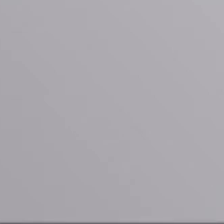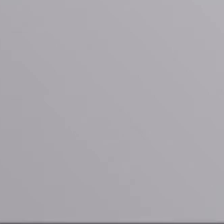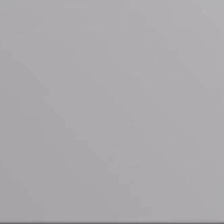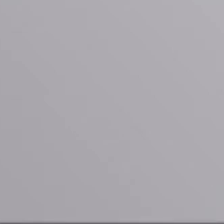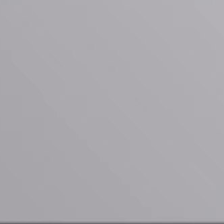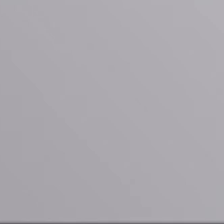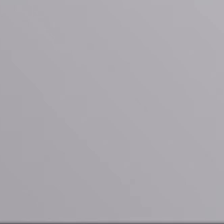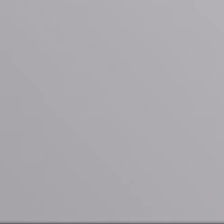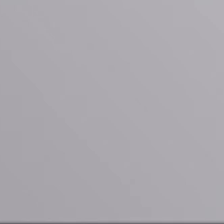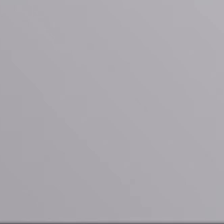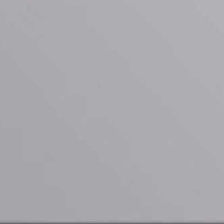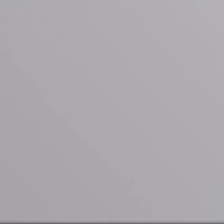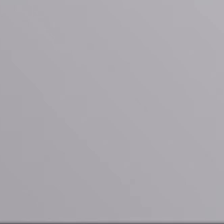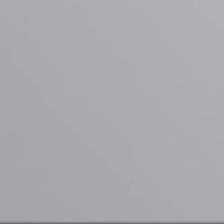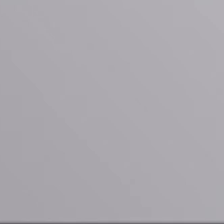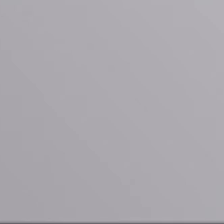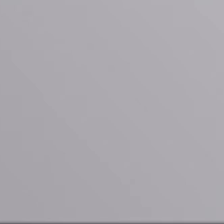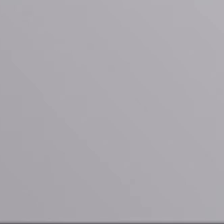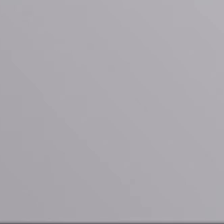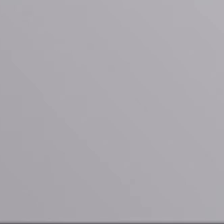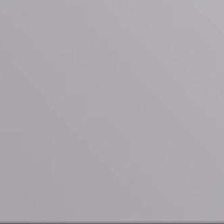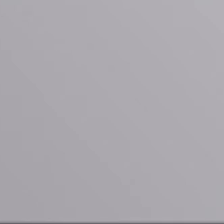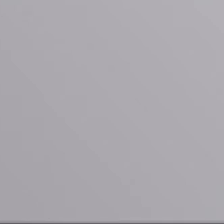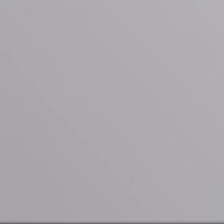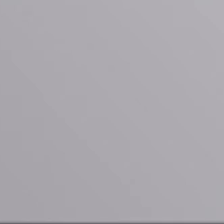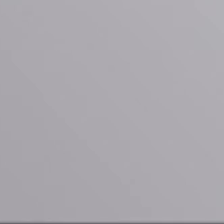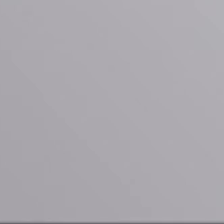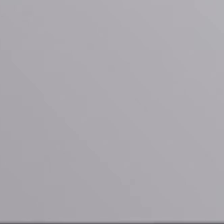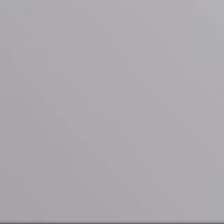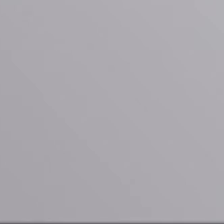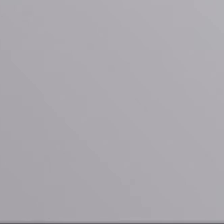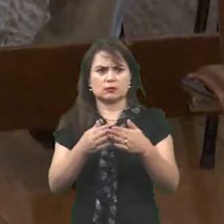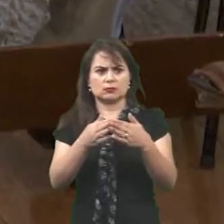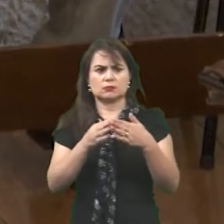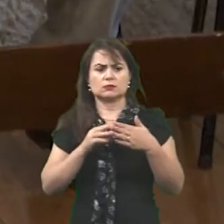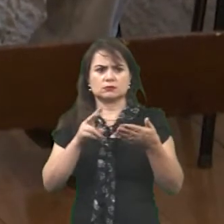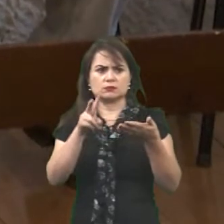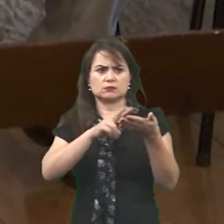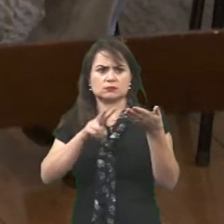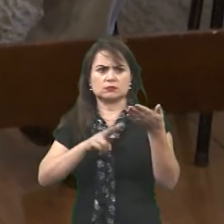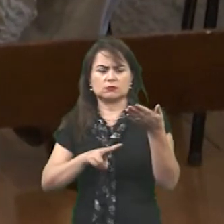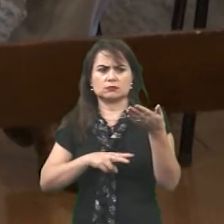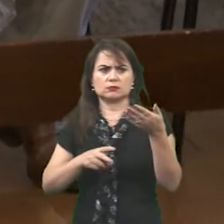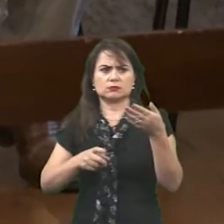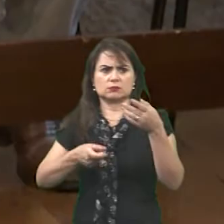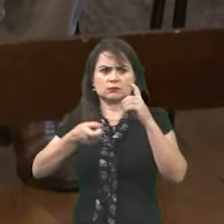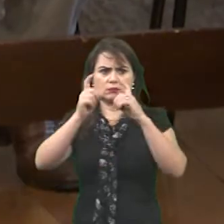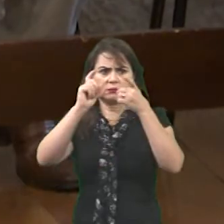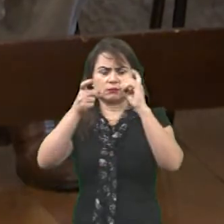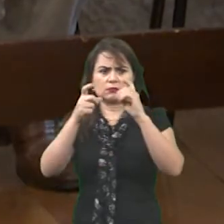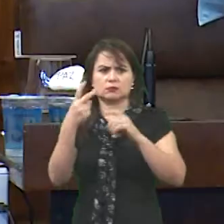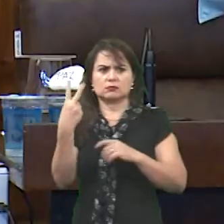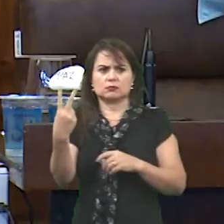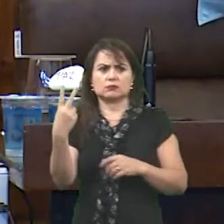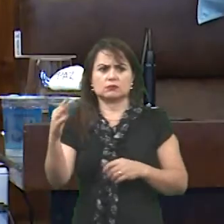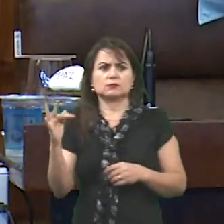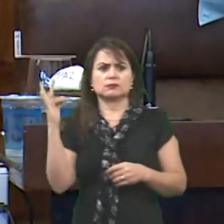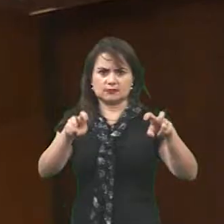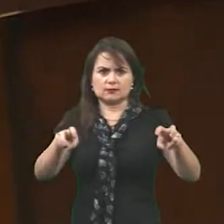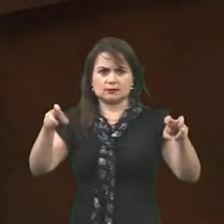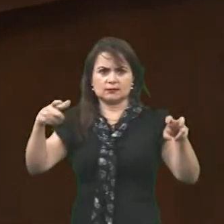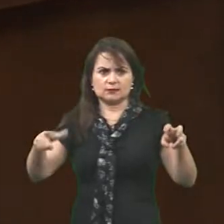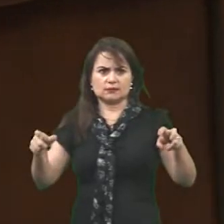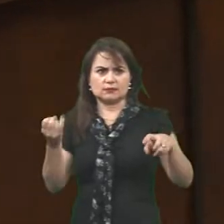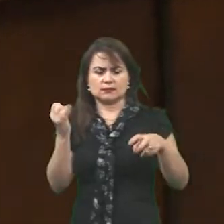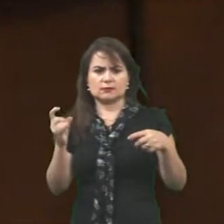vereadores no município de Marília Foi bastante debatida pelos parlamentares o vereador Mário coraini pediu vista do projeto